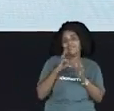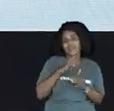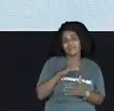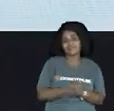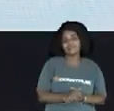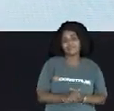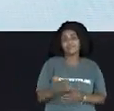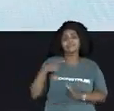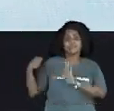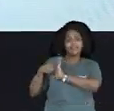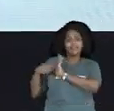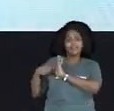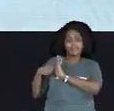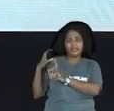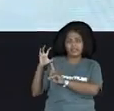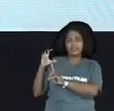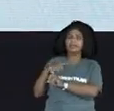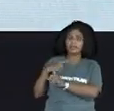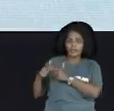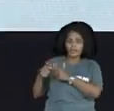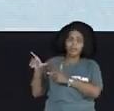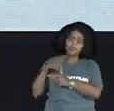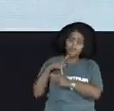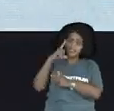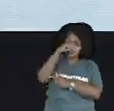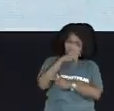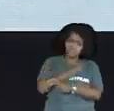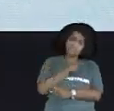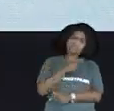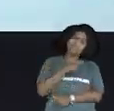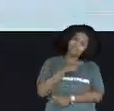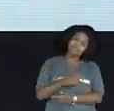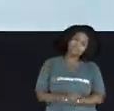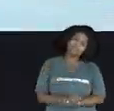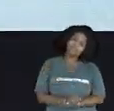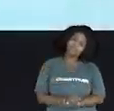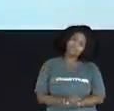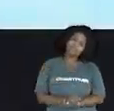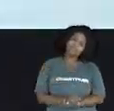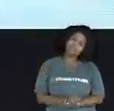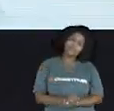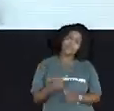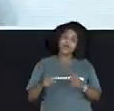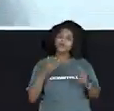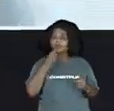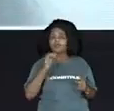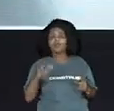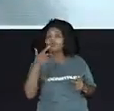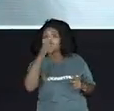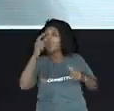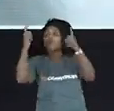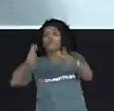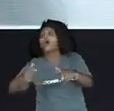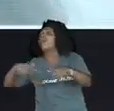em tentação lá tem tem problema lá tem tem dificuldade lá tem sim mas os meninos não tem